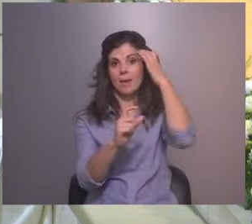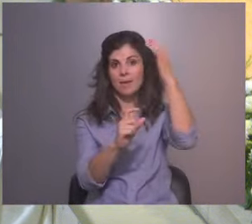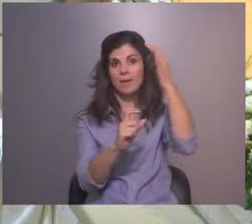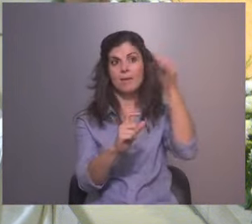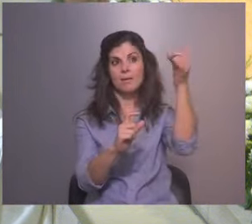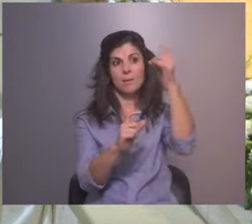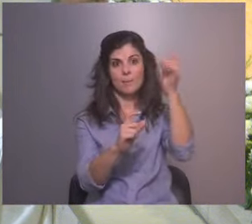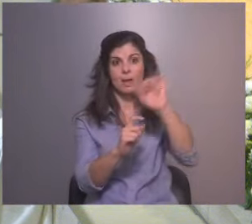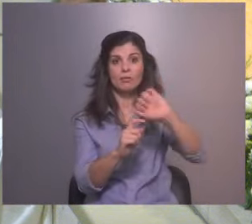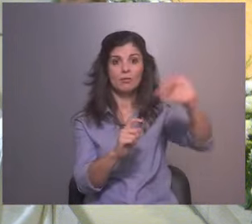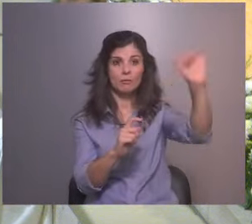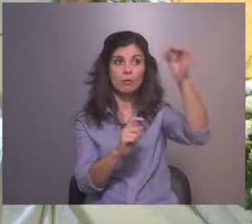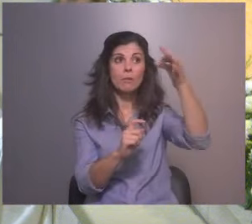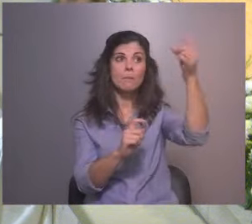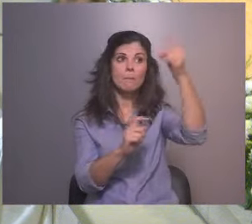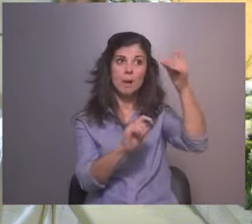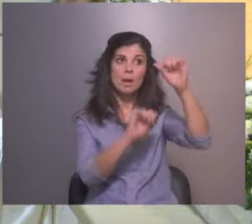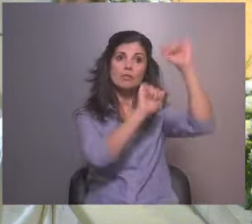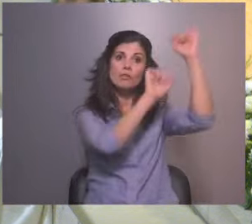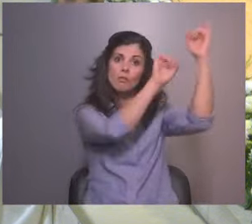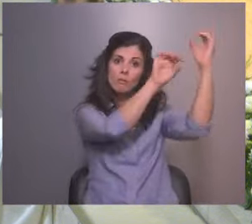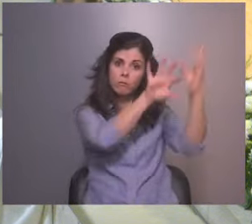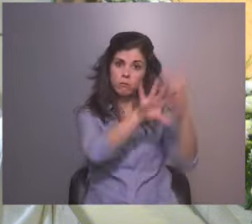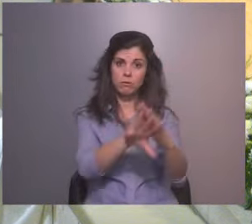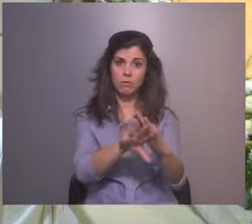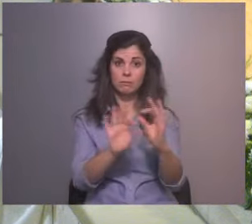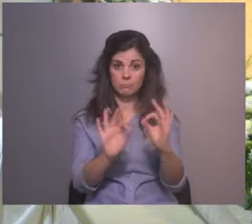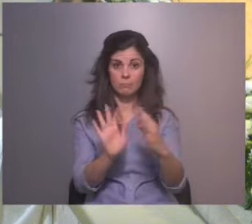nobis